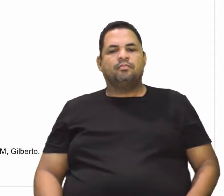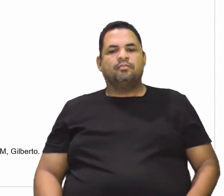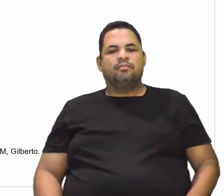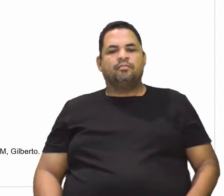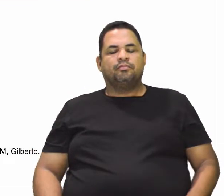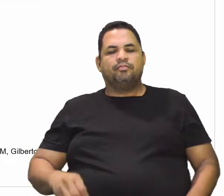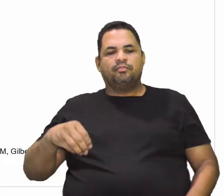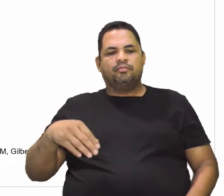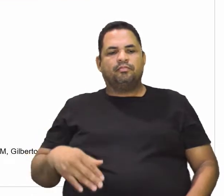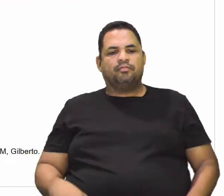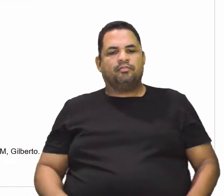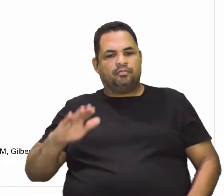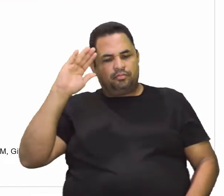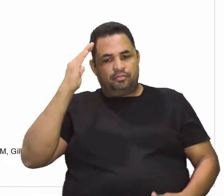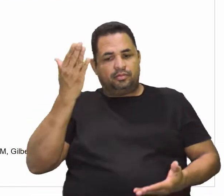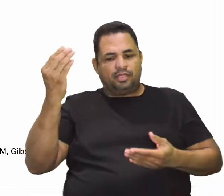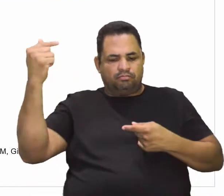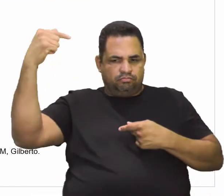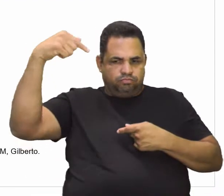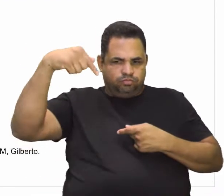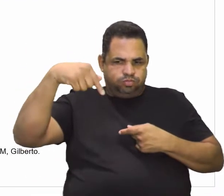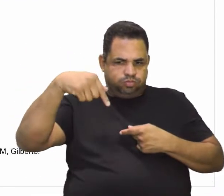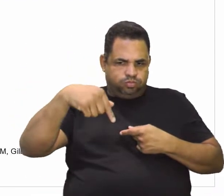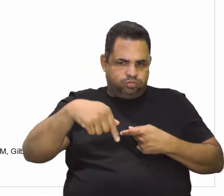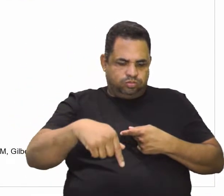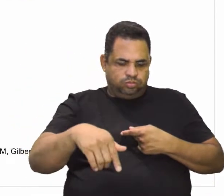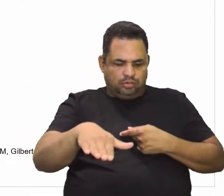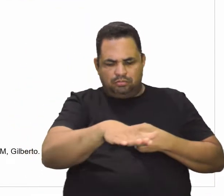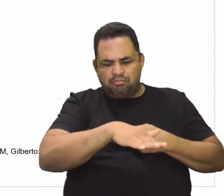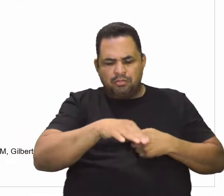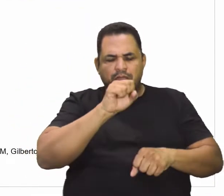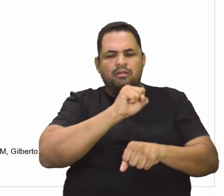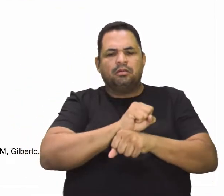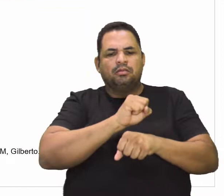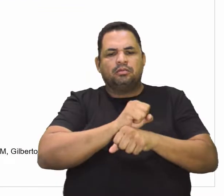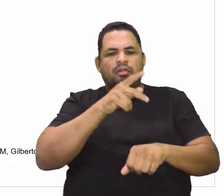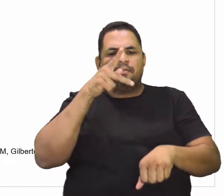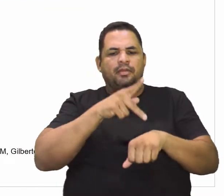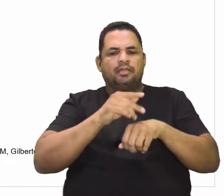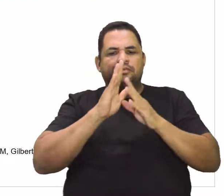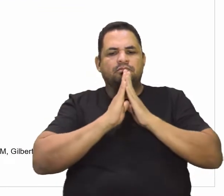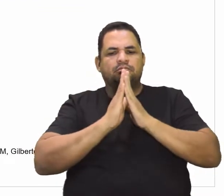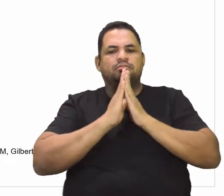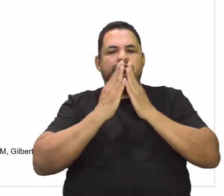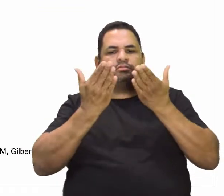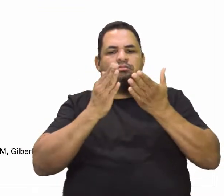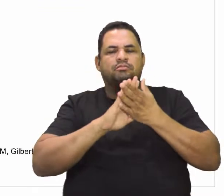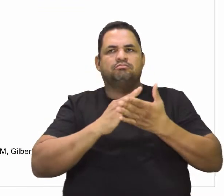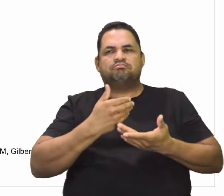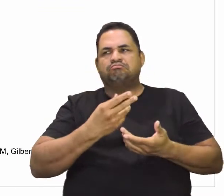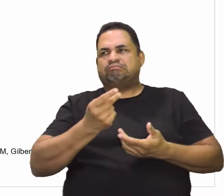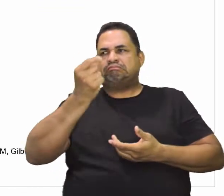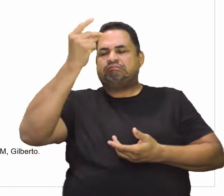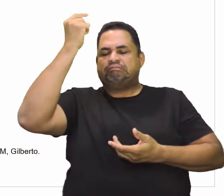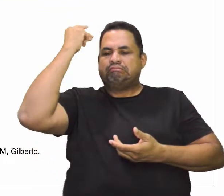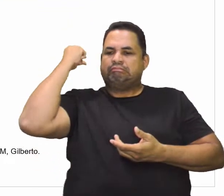meteorito, que caiu esse meteorito e ficou lá como sendo uma pedra sagrada. Quantos milhões de anos